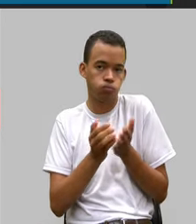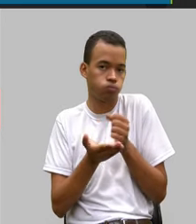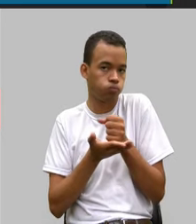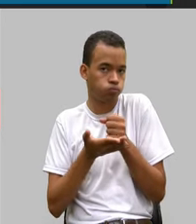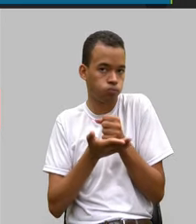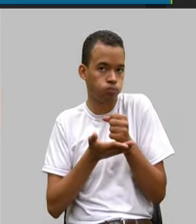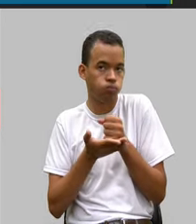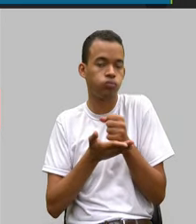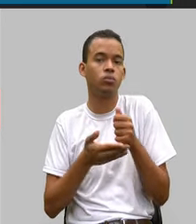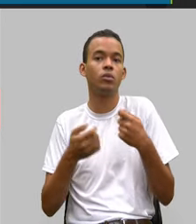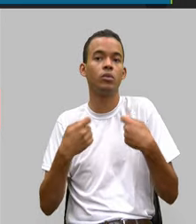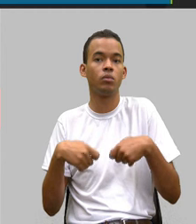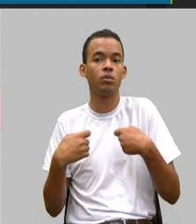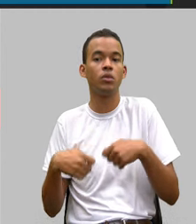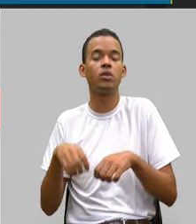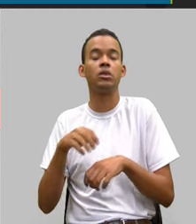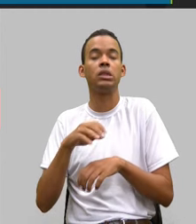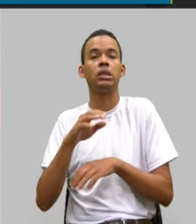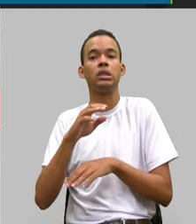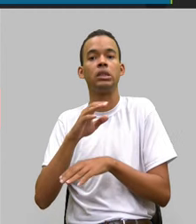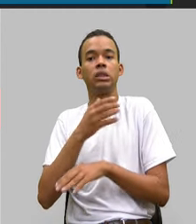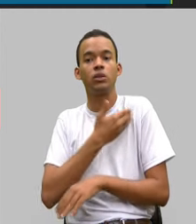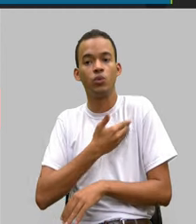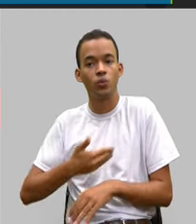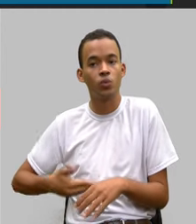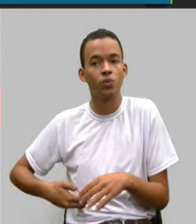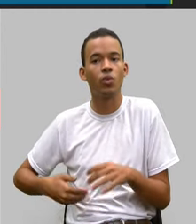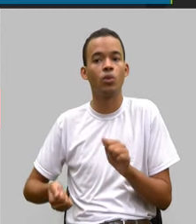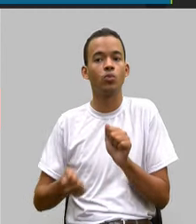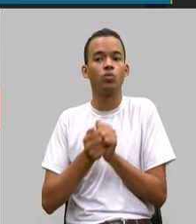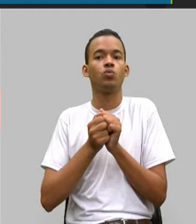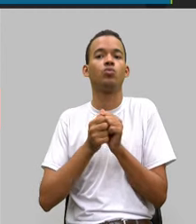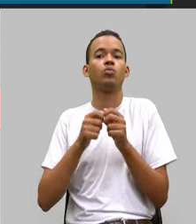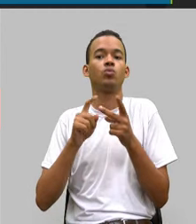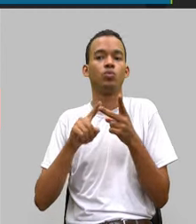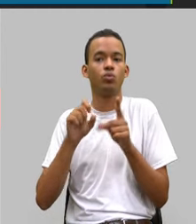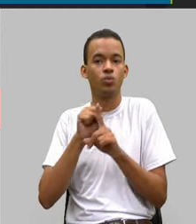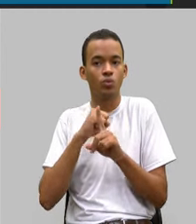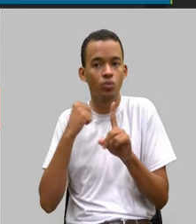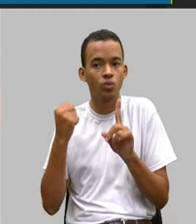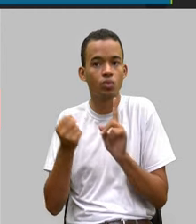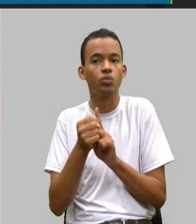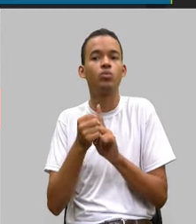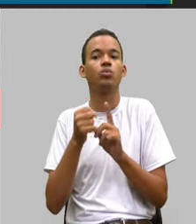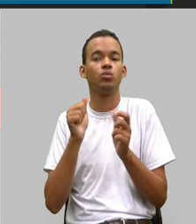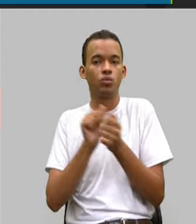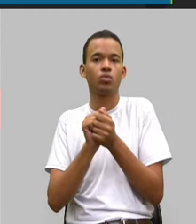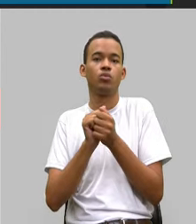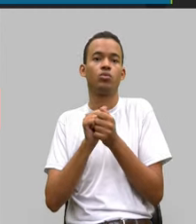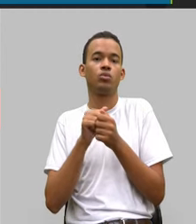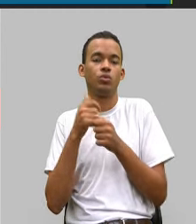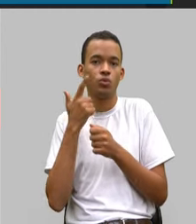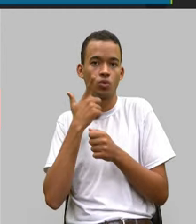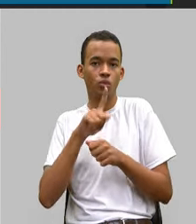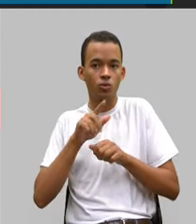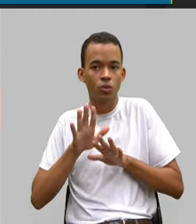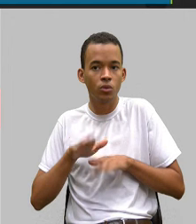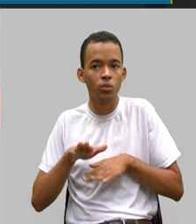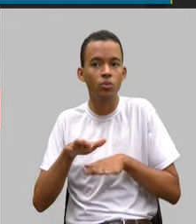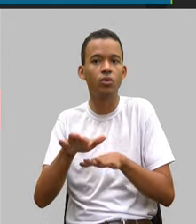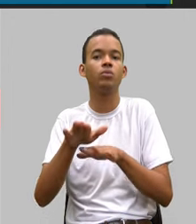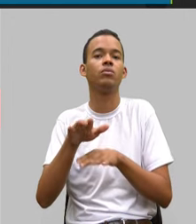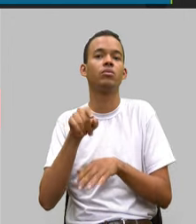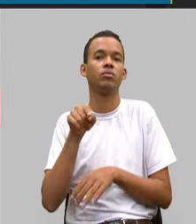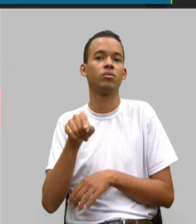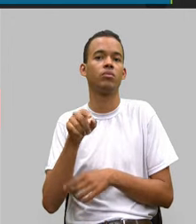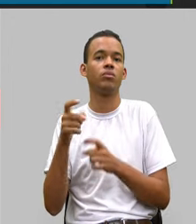junto precisa de toda a sociedade se movimentando para isso mas o resultado eu eu